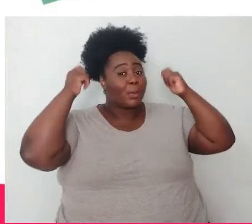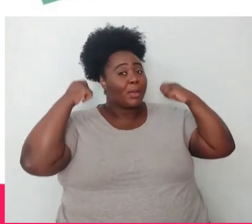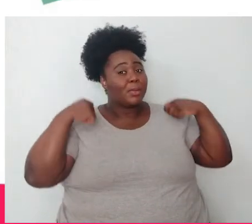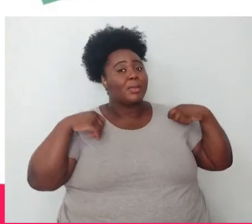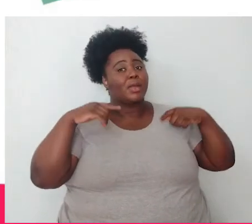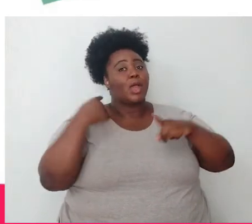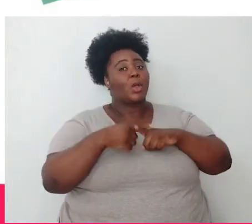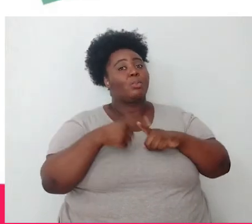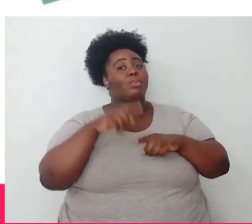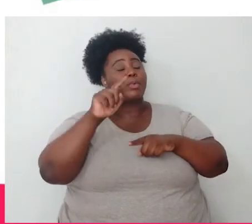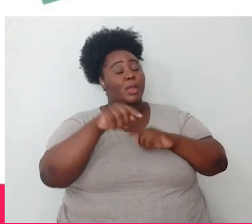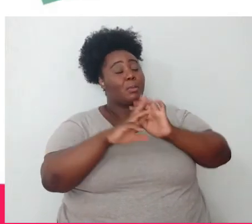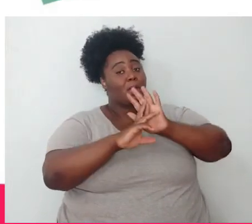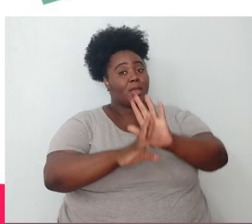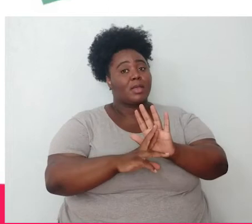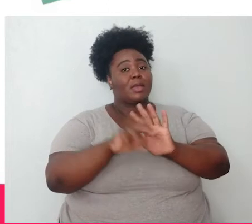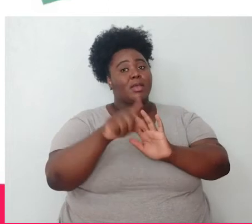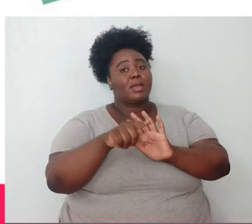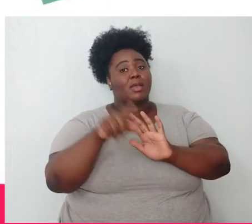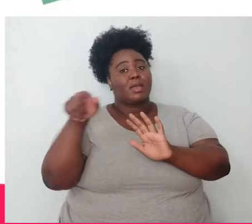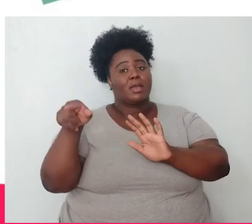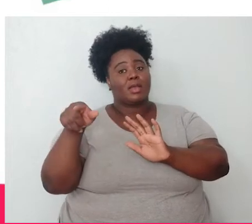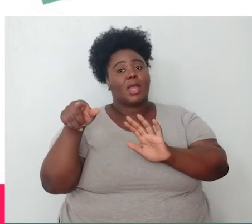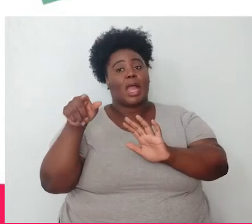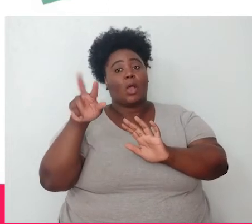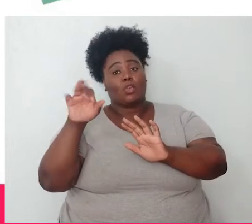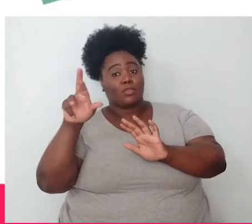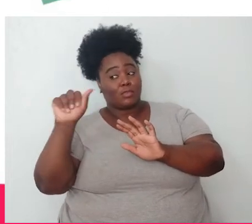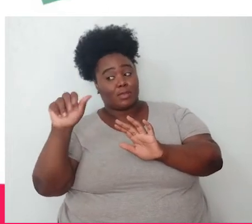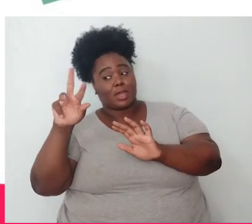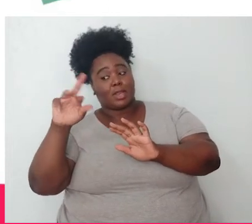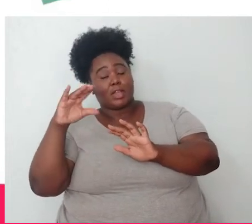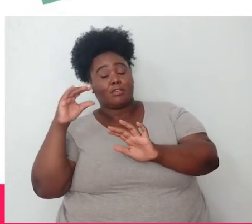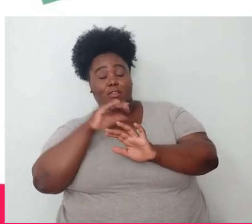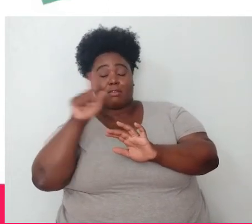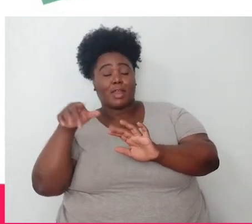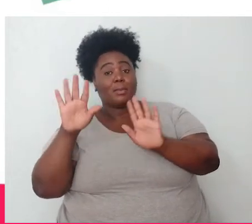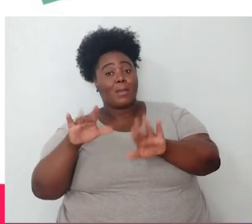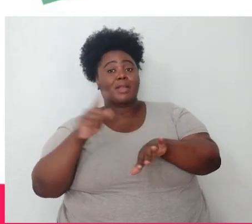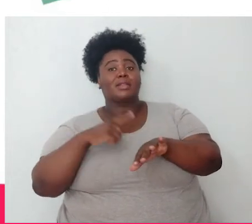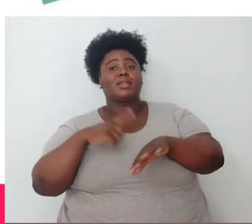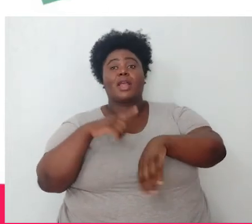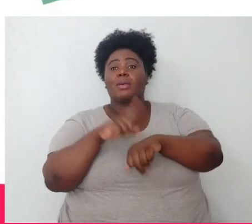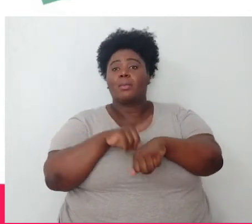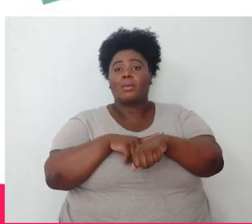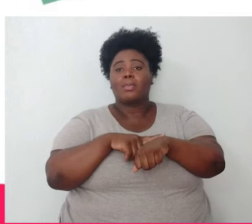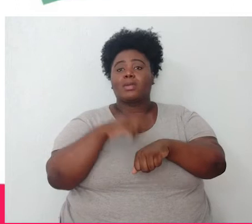raspada, porque é uma referência ao ator Jorge Lafon, a Vera Verão, mas tem momentos que algumas